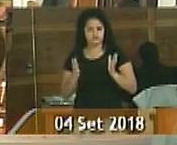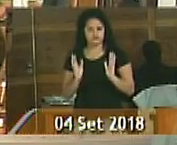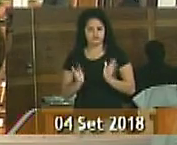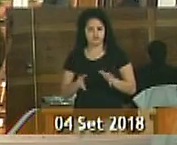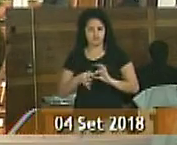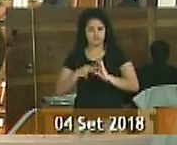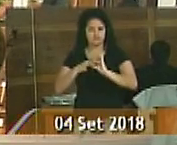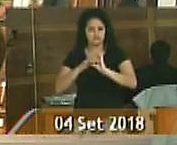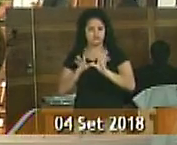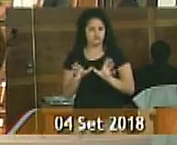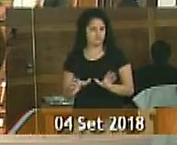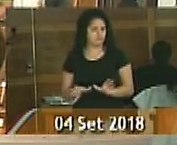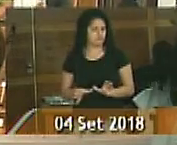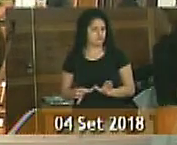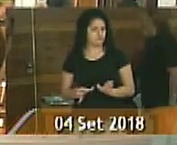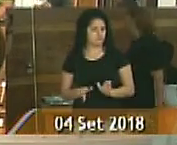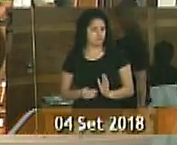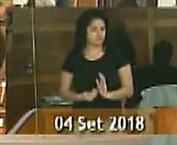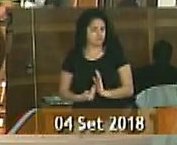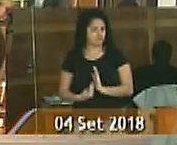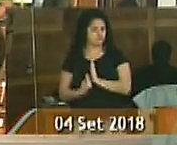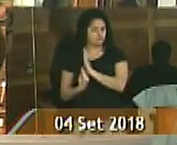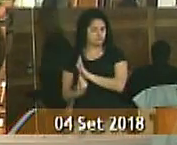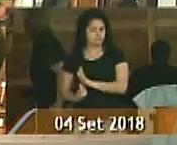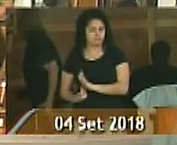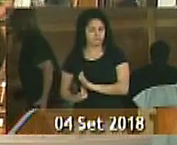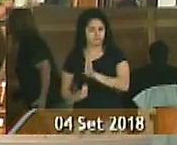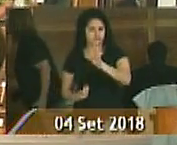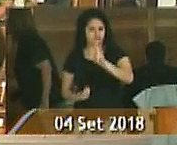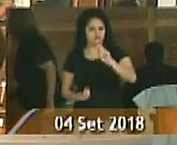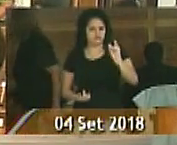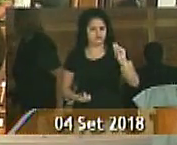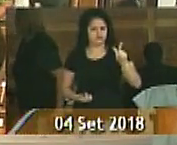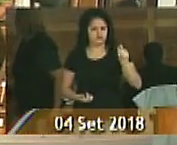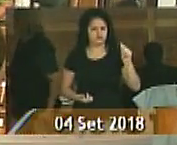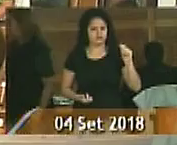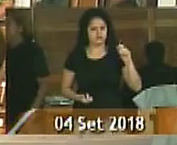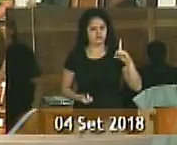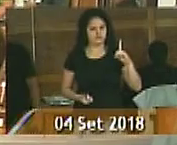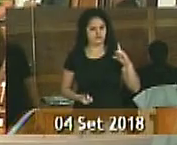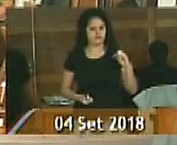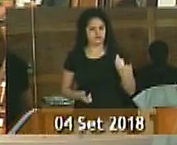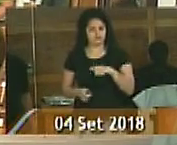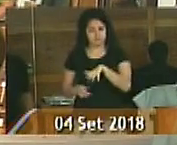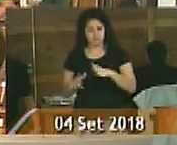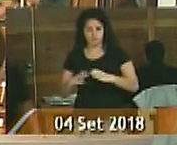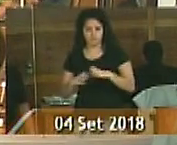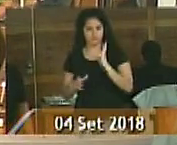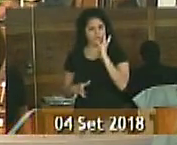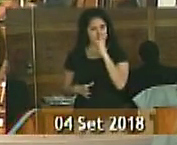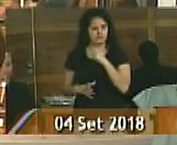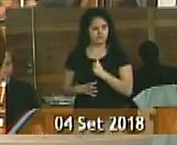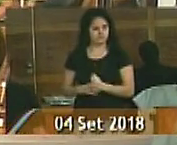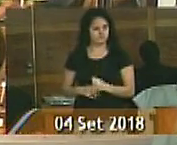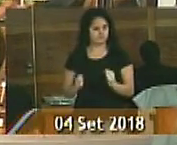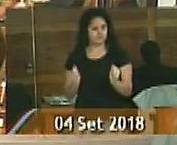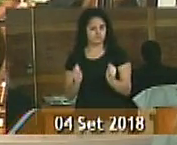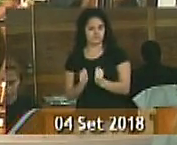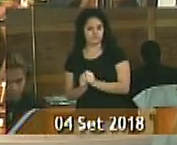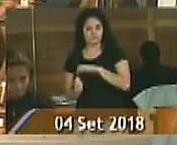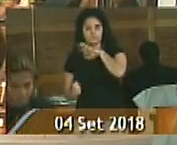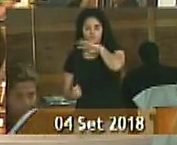disposição, né, o apoio da Brigada, desse grupo maravilhoso, junto à causa